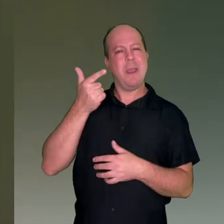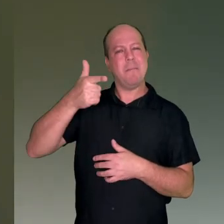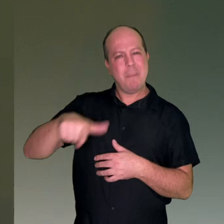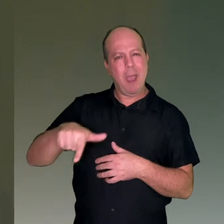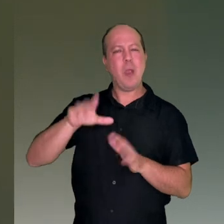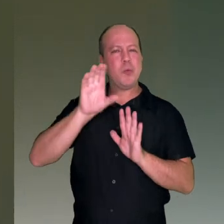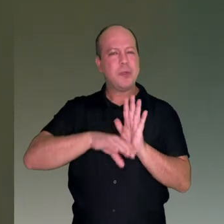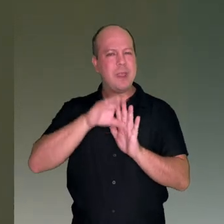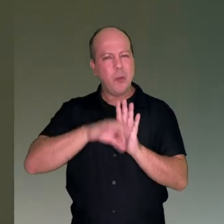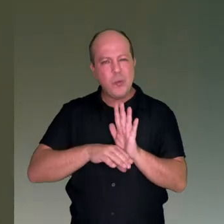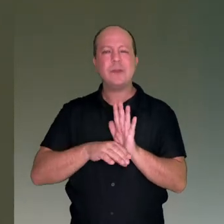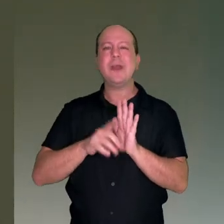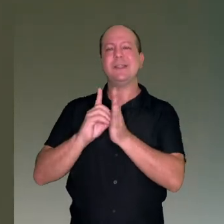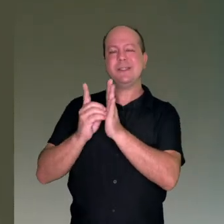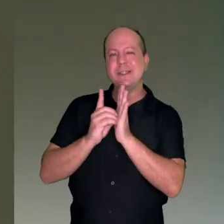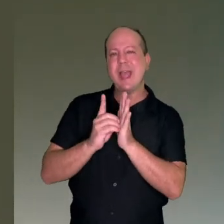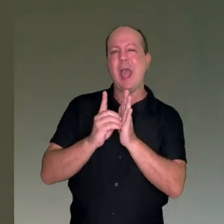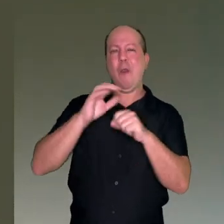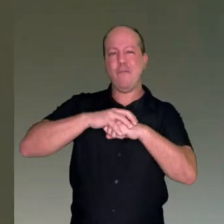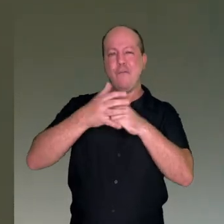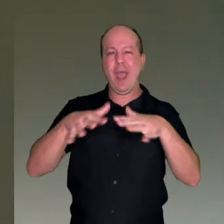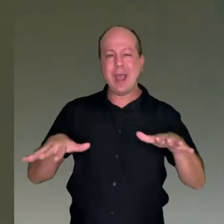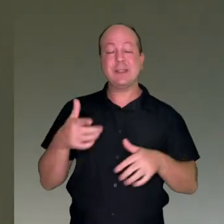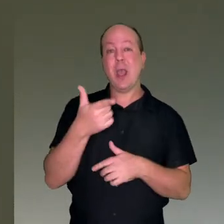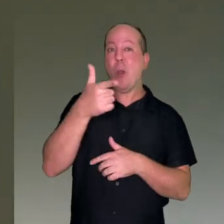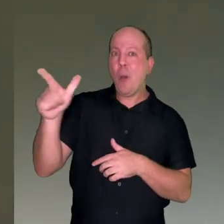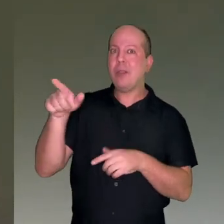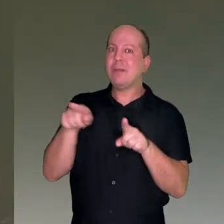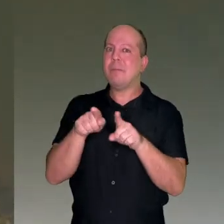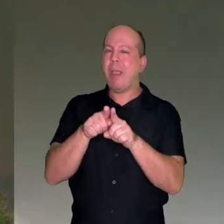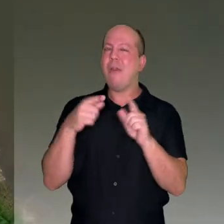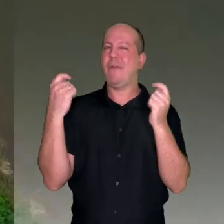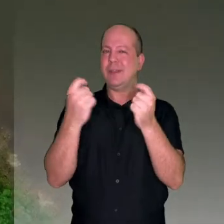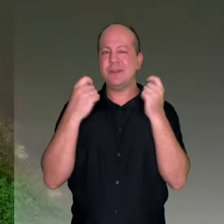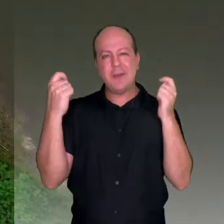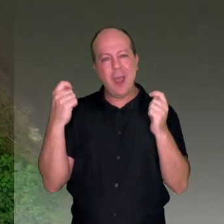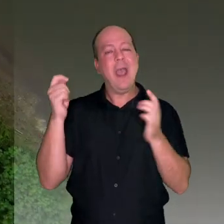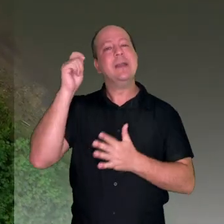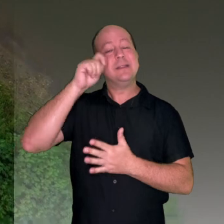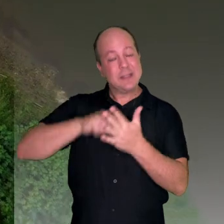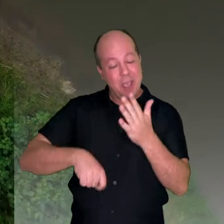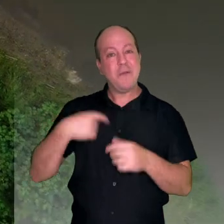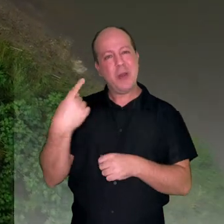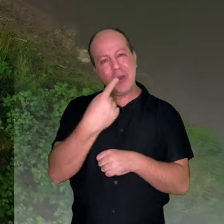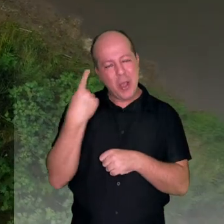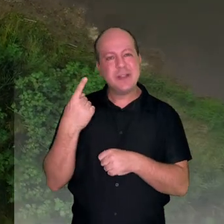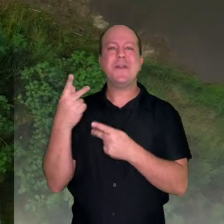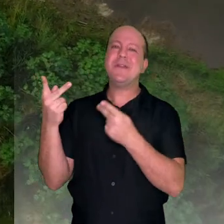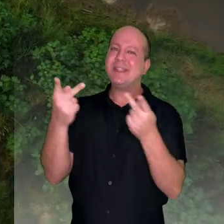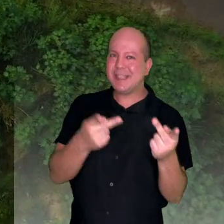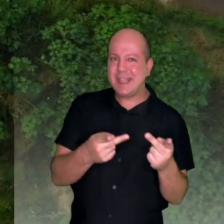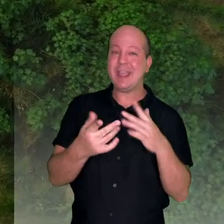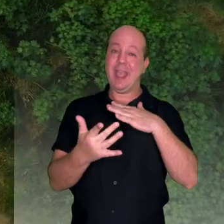Para saber mais sobre os conteúdos do Fasa Digital e acompanhar estas e outras iniciativas do festival, inscreva-se em nossos